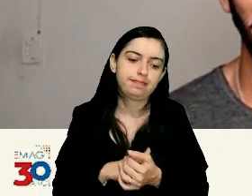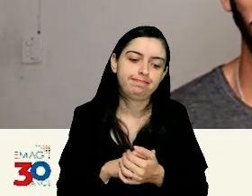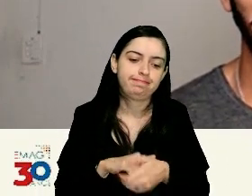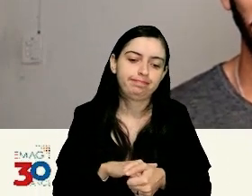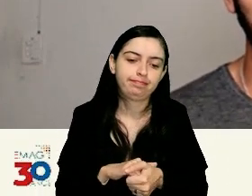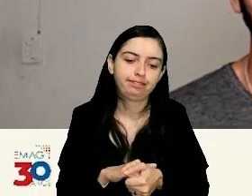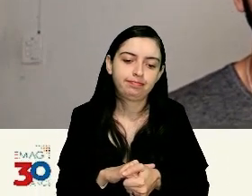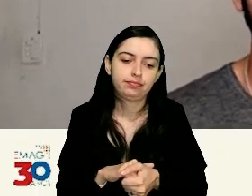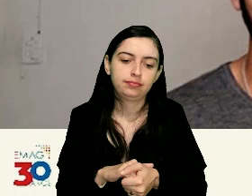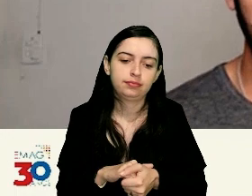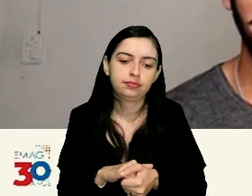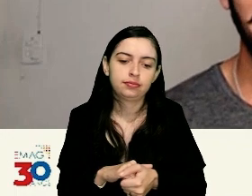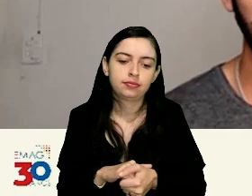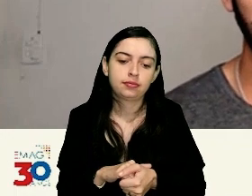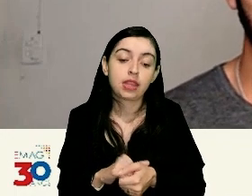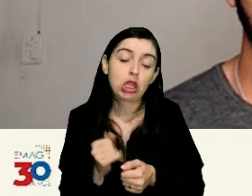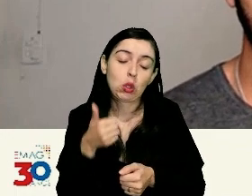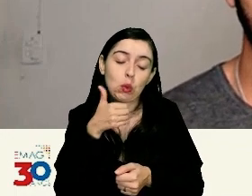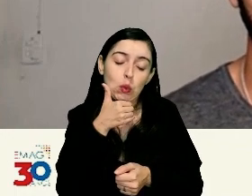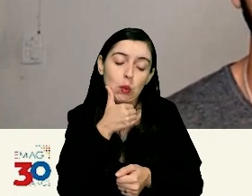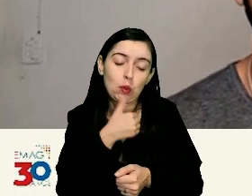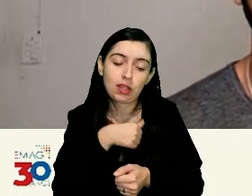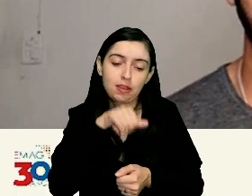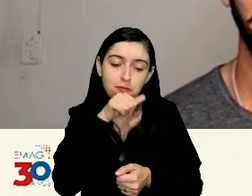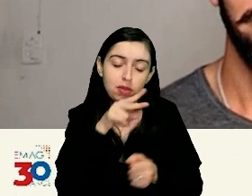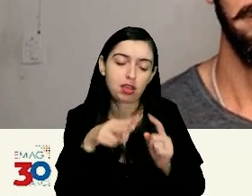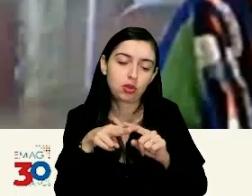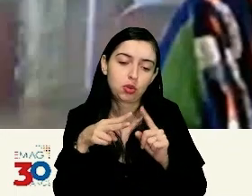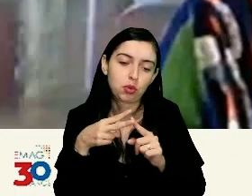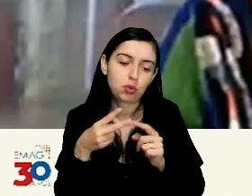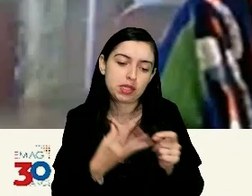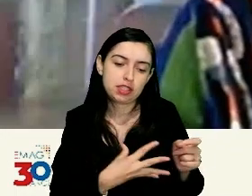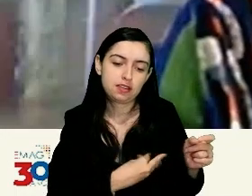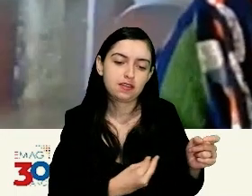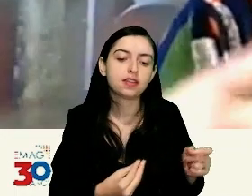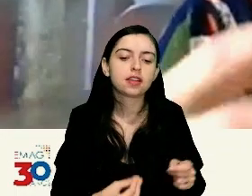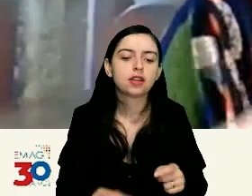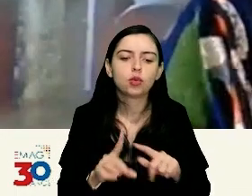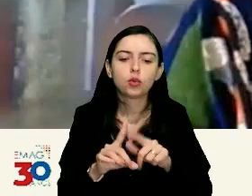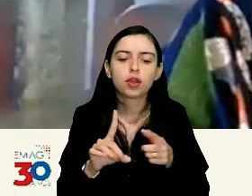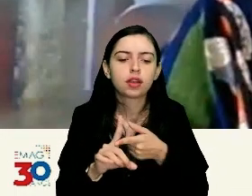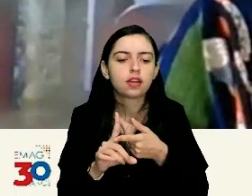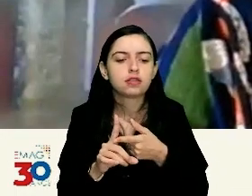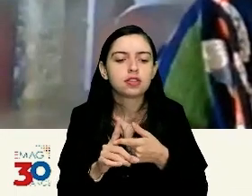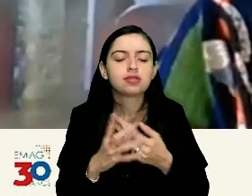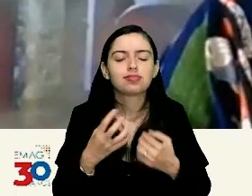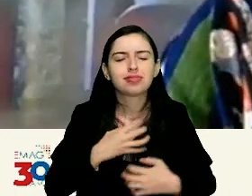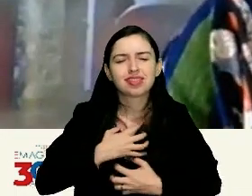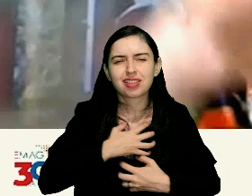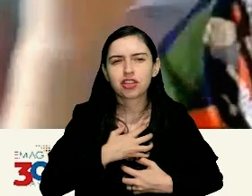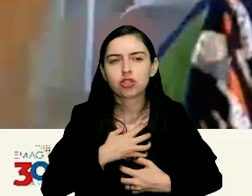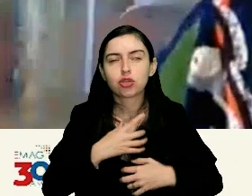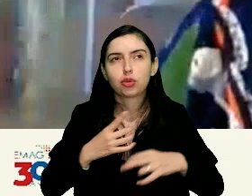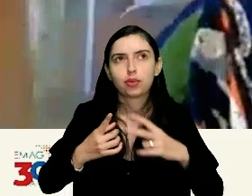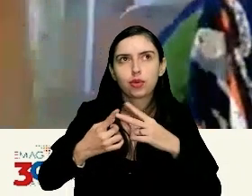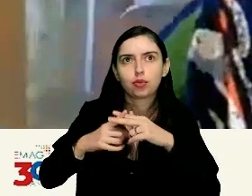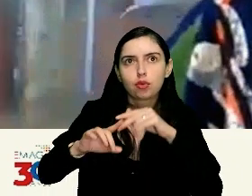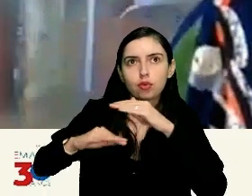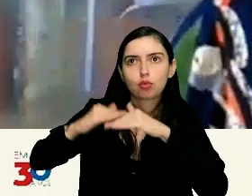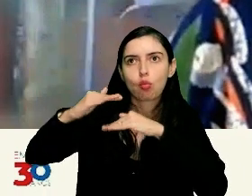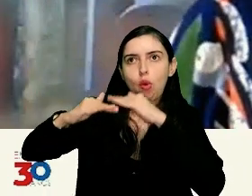Eu sou mãe, né, tenho 2 filhas, e aí eu com a maternidade, eu também senti que foi uma construção. Eu não senti que foi algo que ocorreu